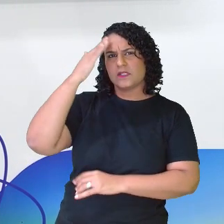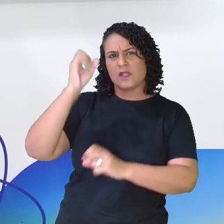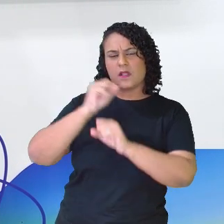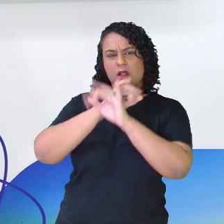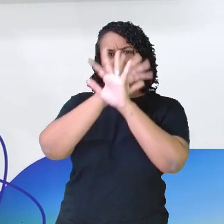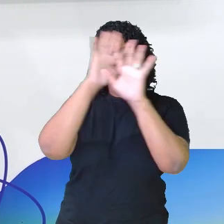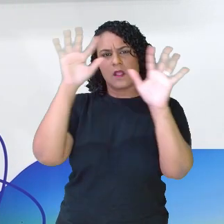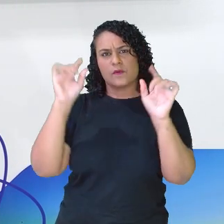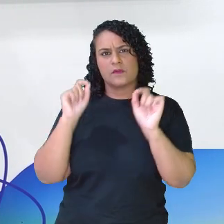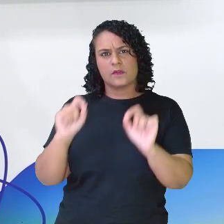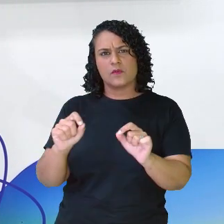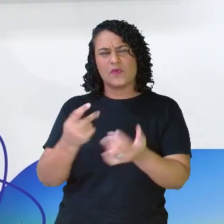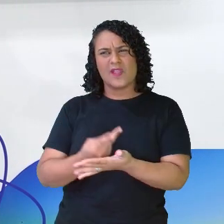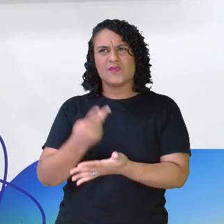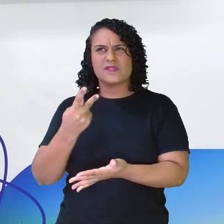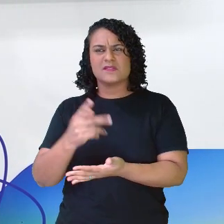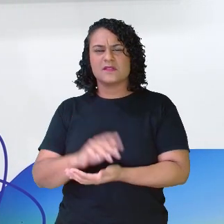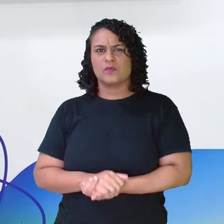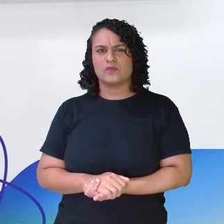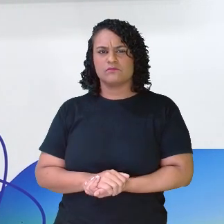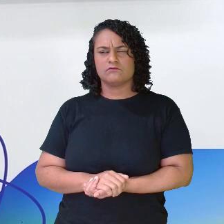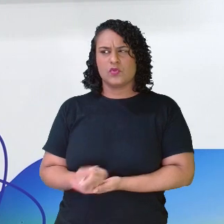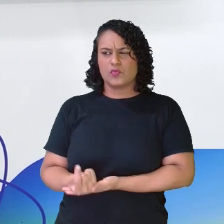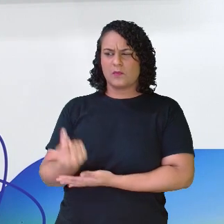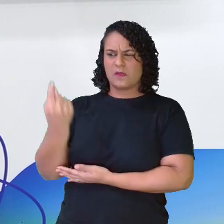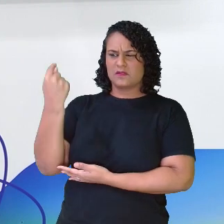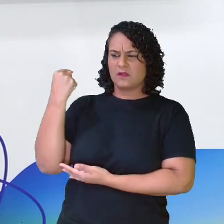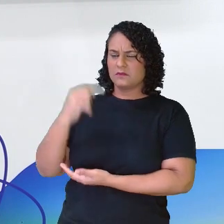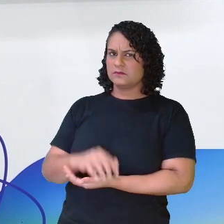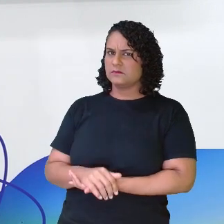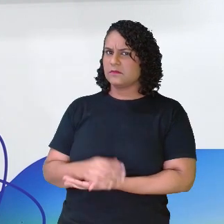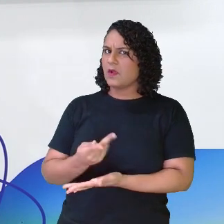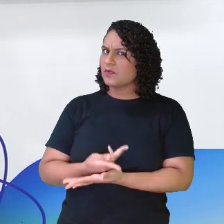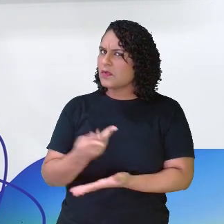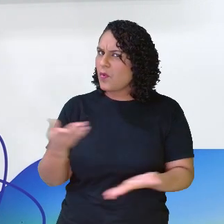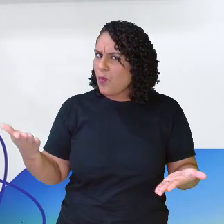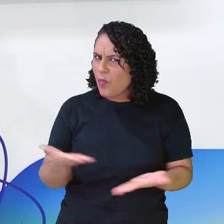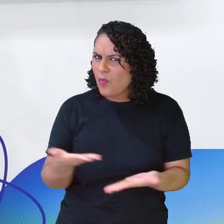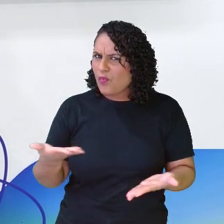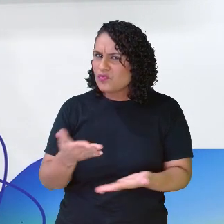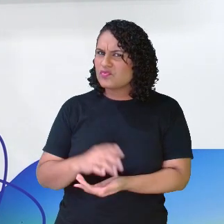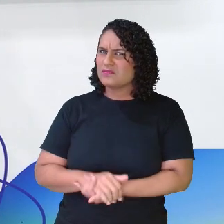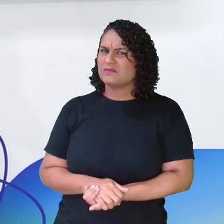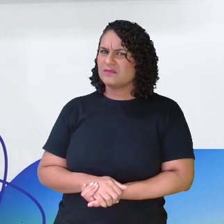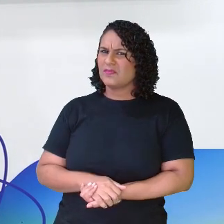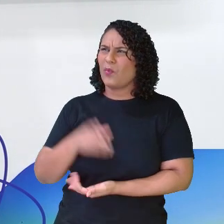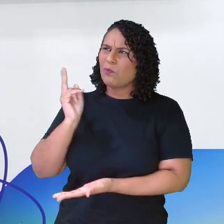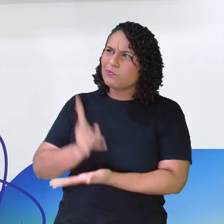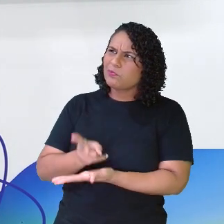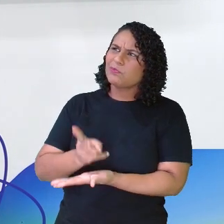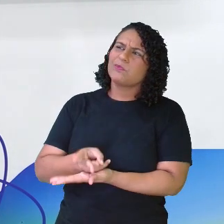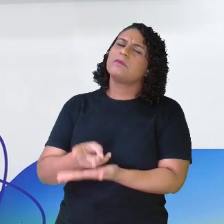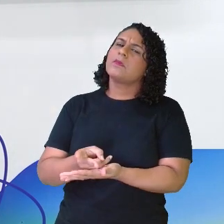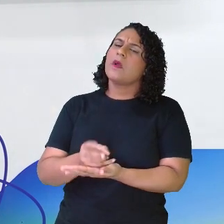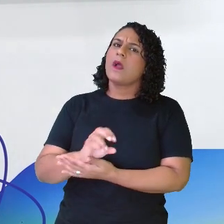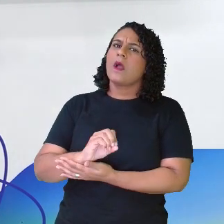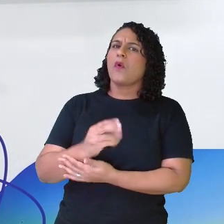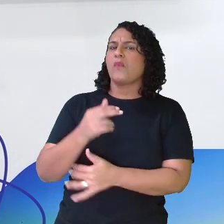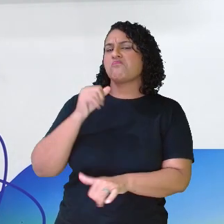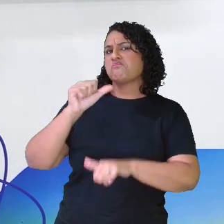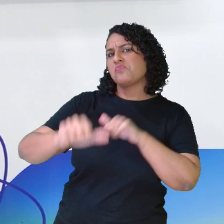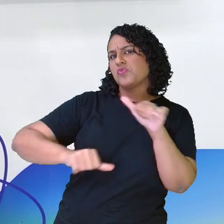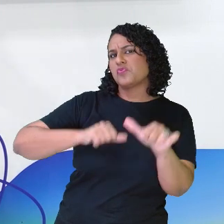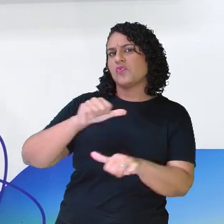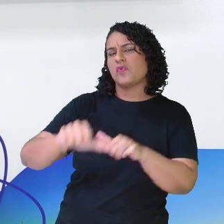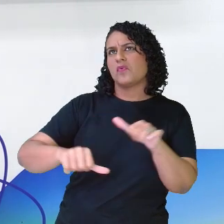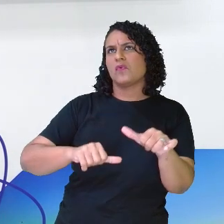o que aconteceu lá naquela época ainda acontece hoje? Será que mudou alguma coisa? Será que está mudando